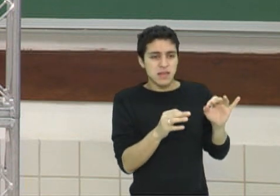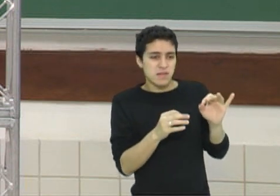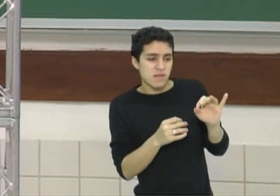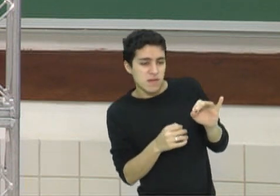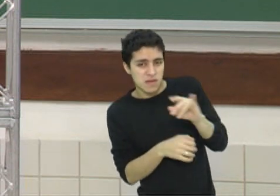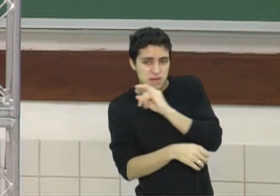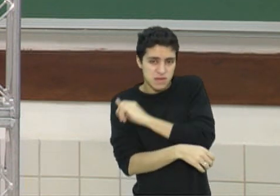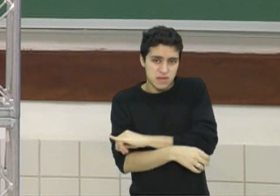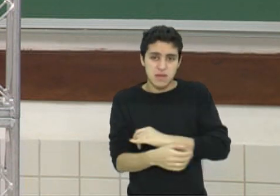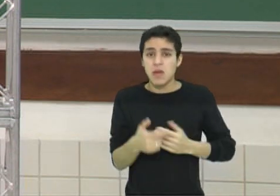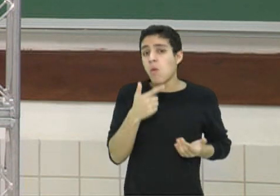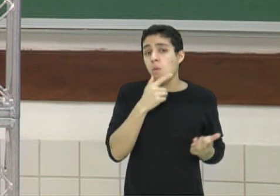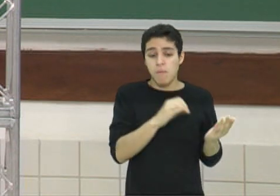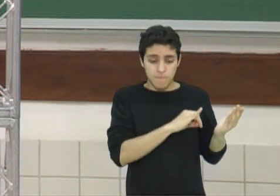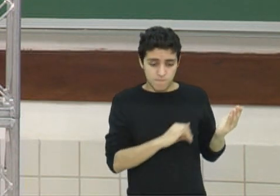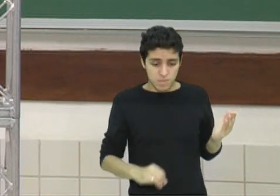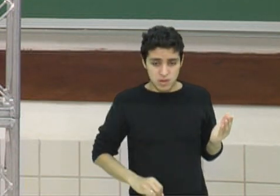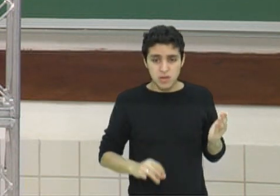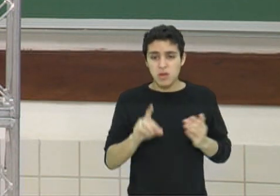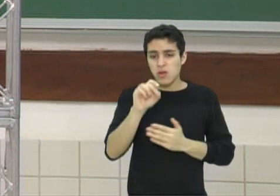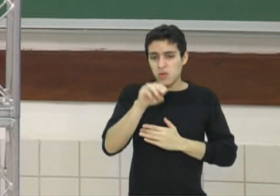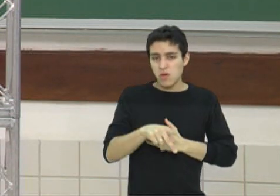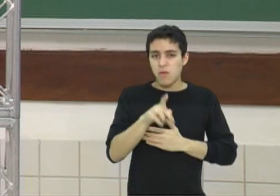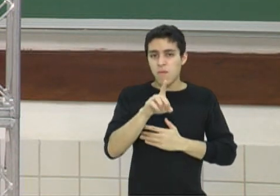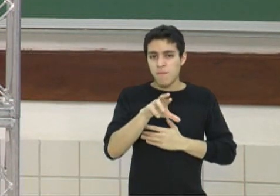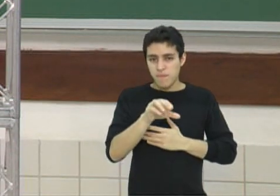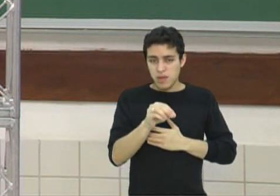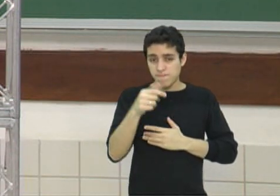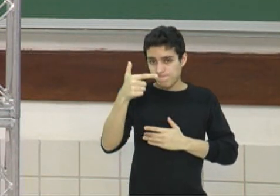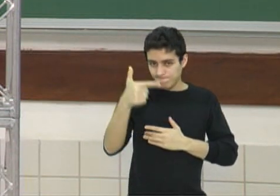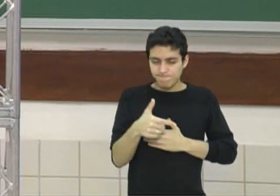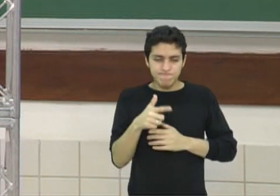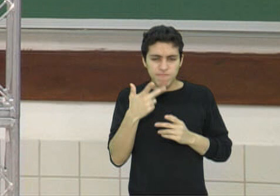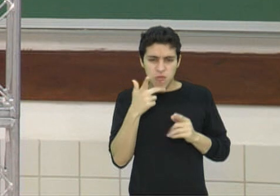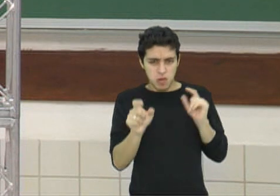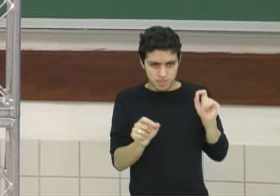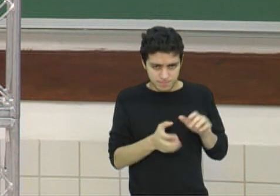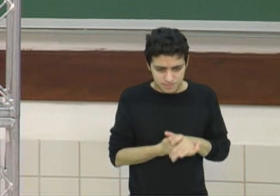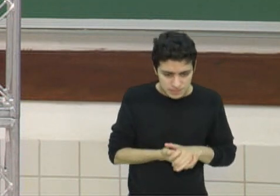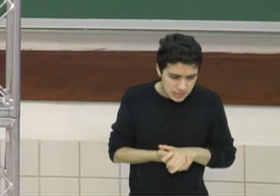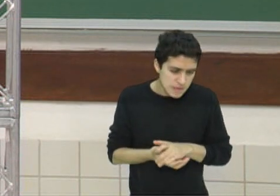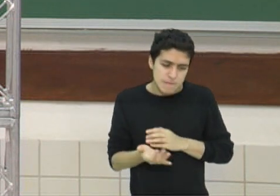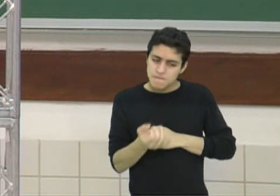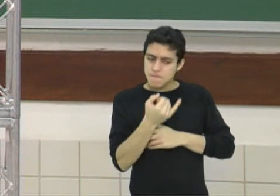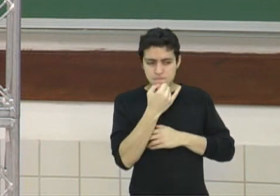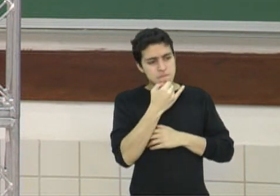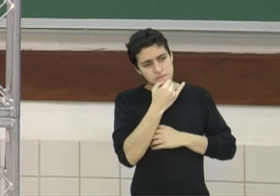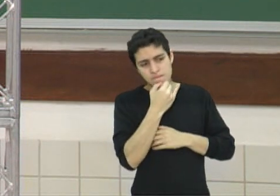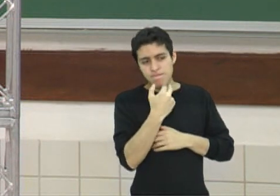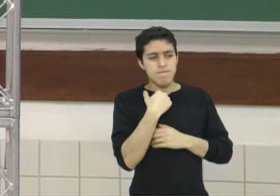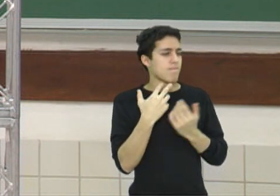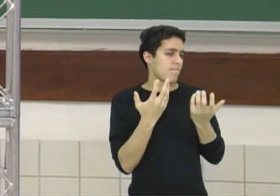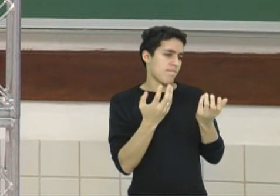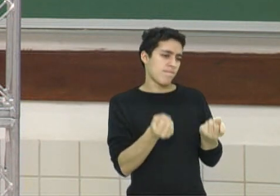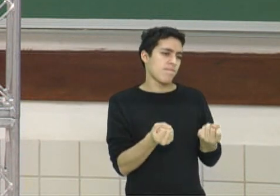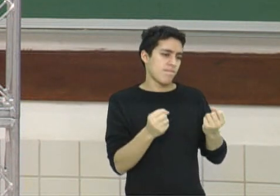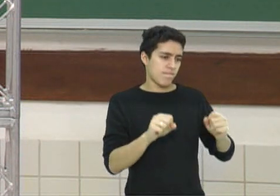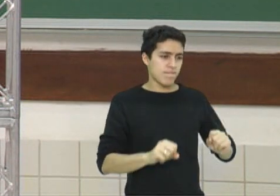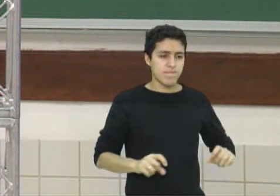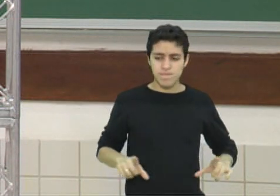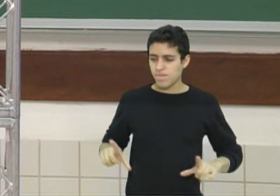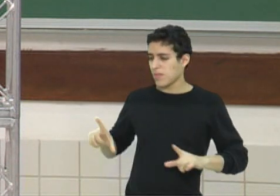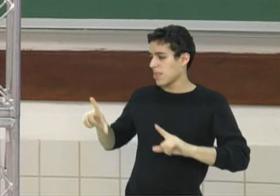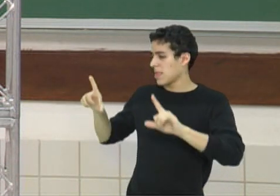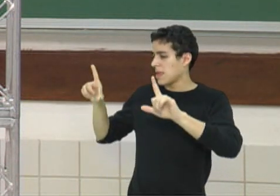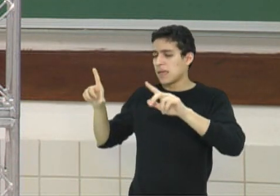nosso imperador na época, Dom Pedro II, ele falou que, infelizmente, ele não poderia aceitar essa pintura do